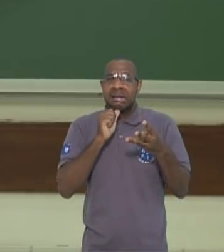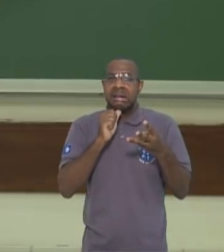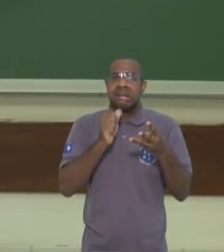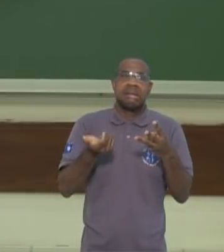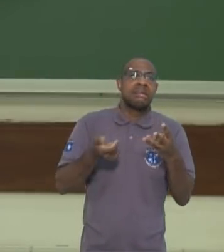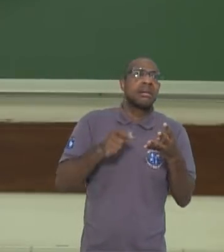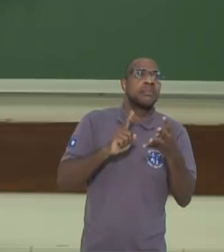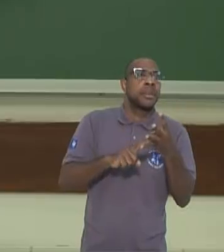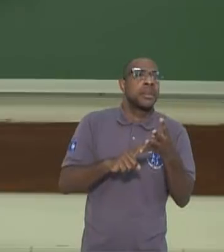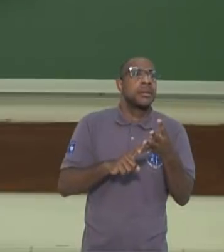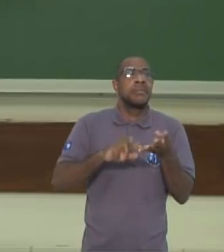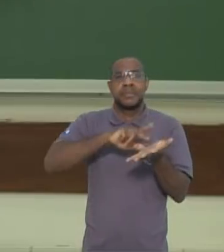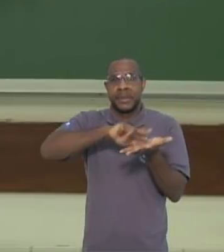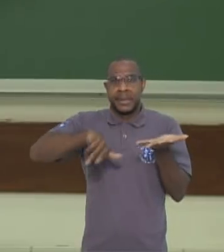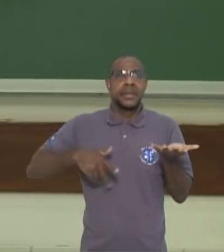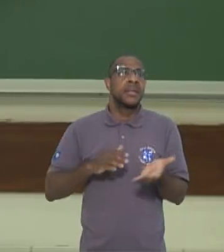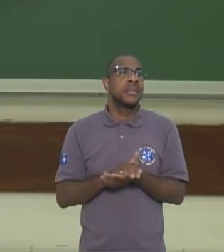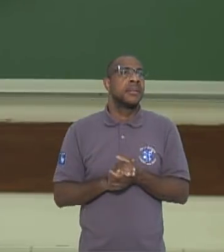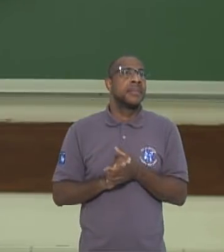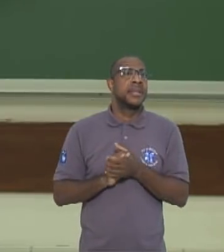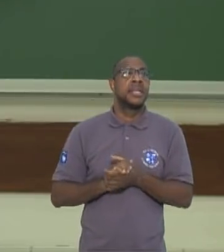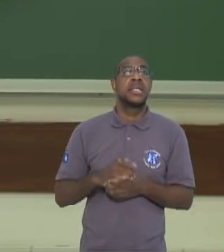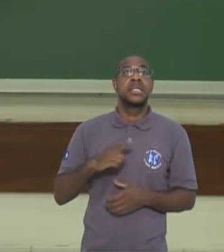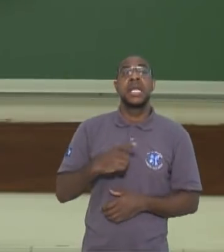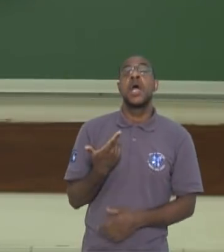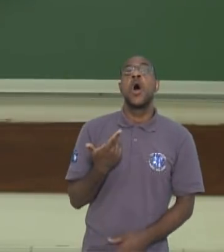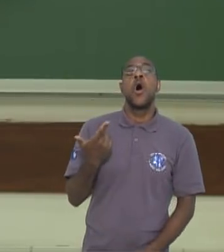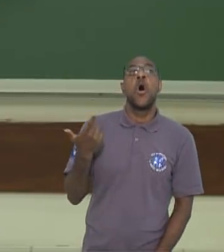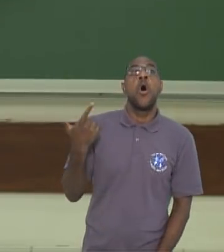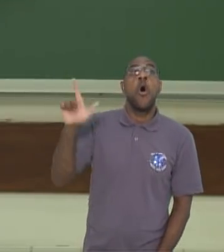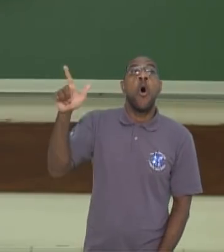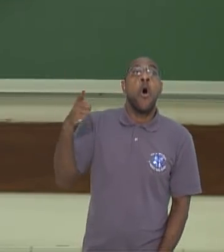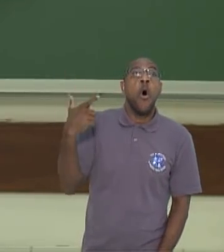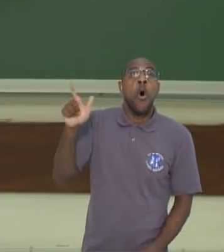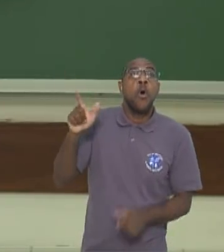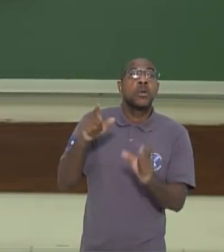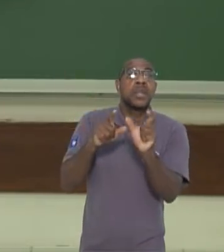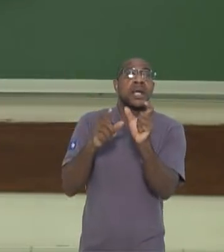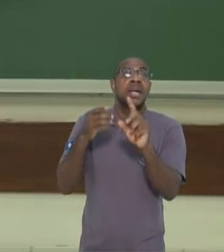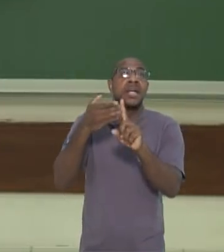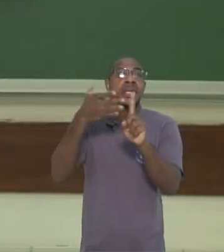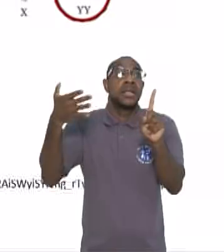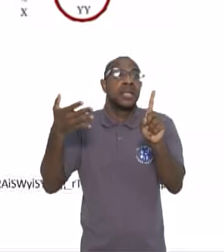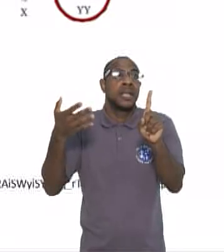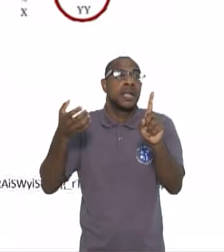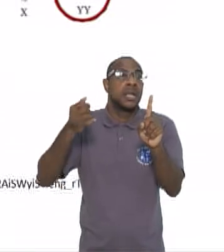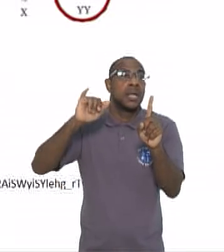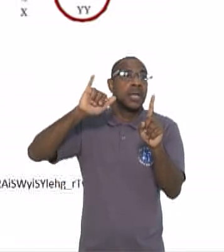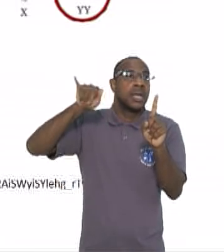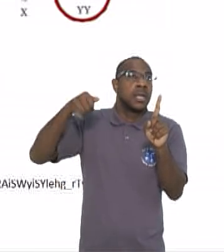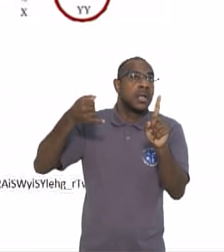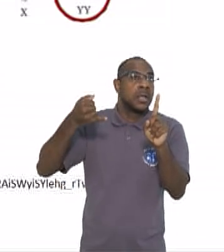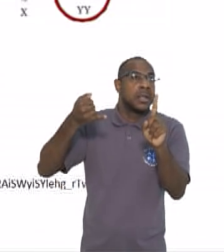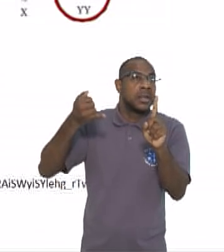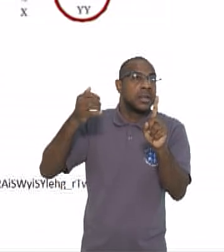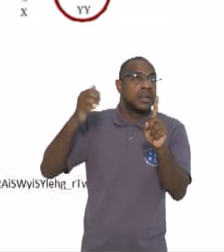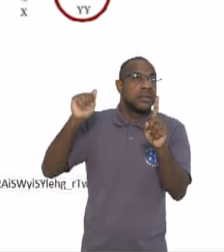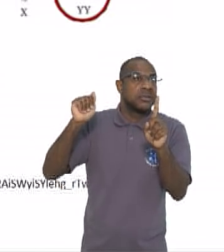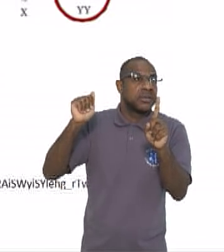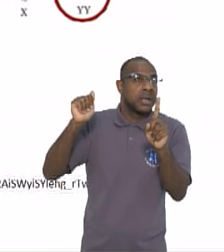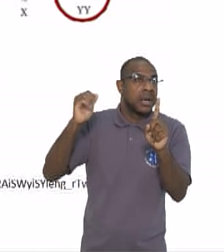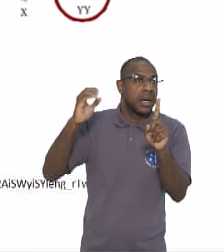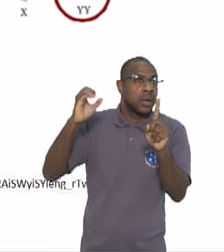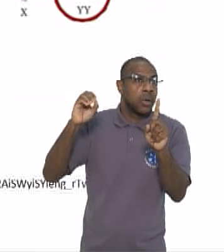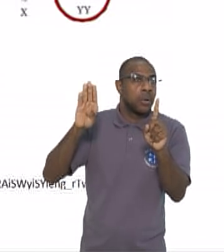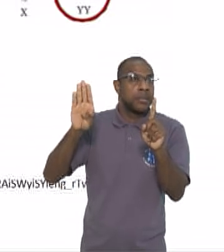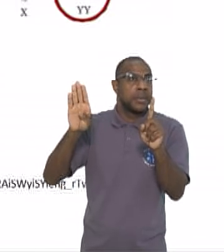os músculos são mais fracos, tá? A gente tem uma outra síndrome parecida para os homens, a síndrome do supermacho ou síndrome de